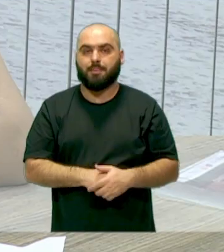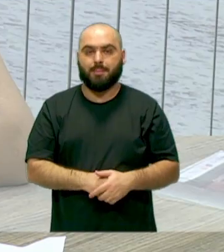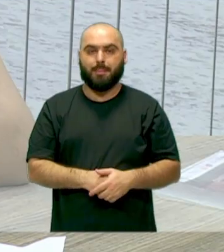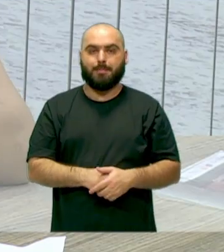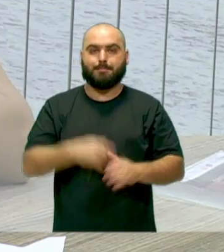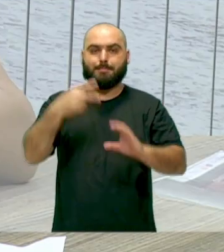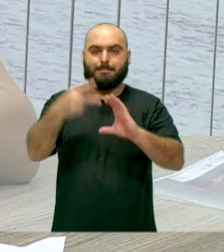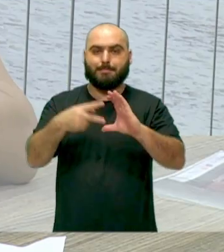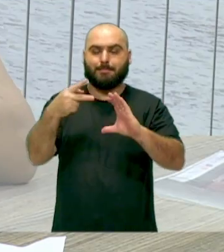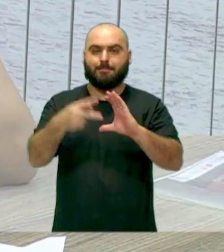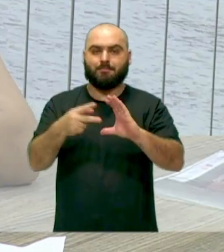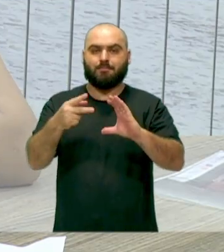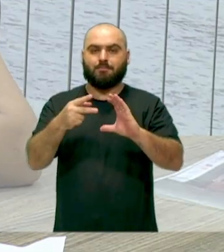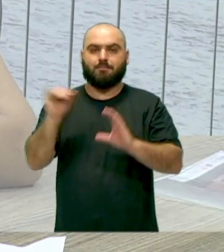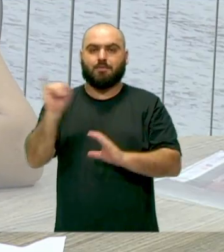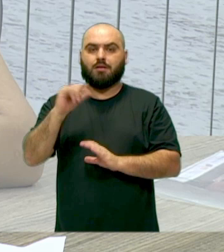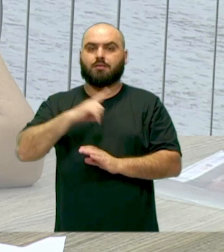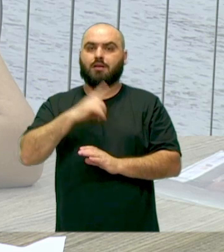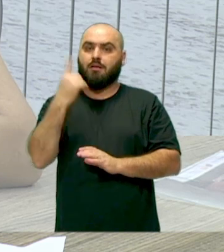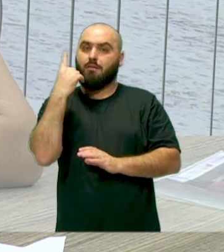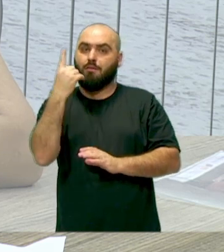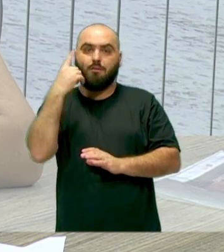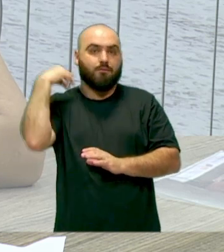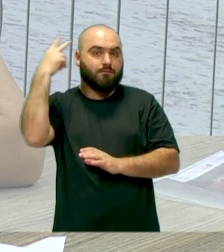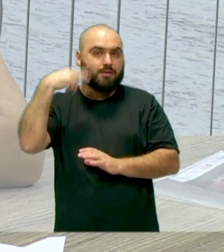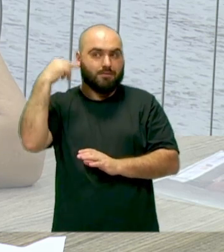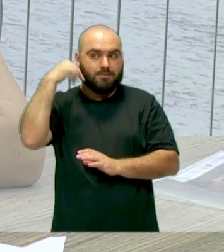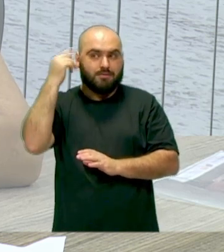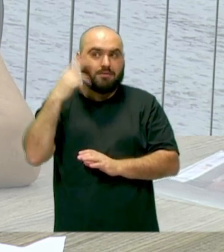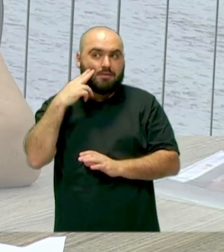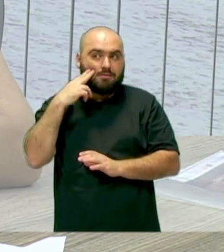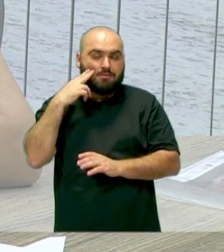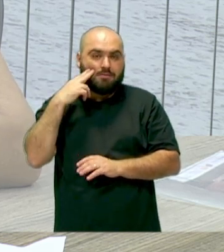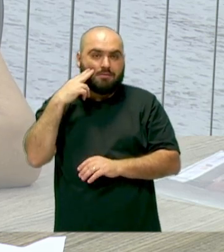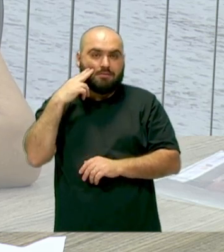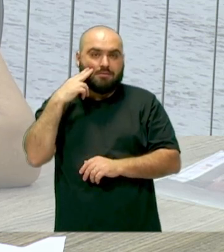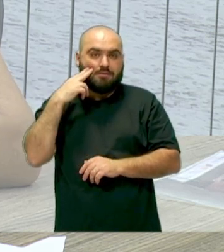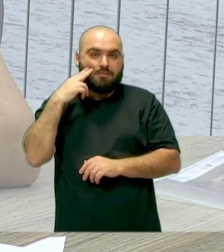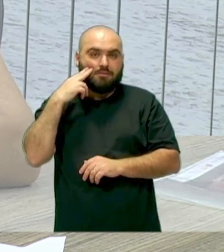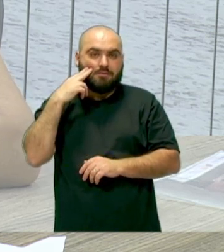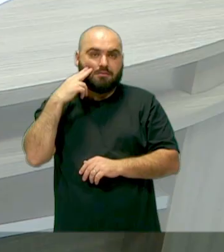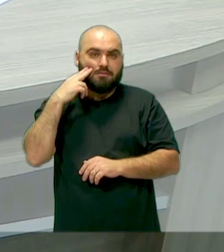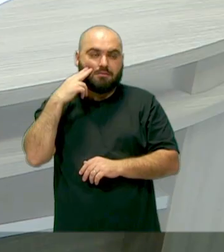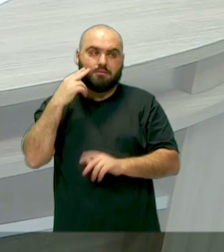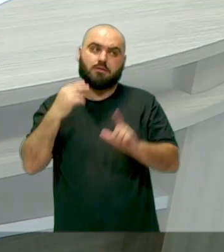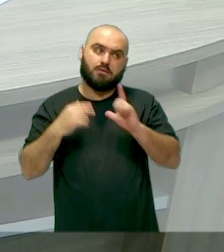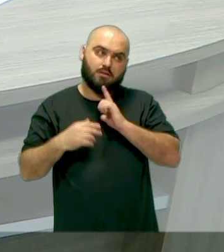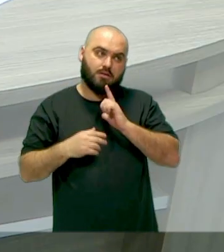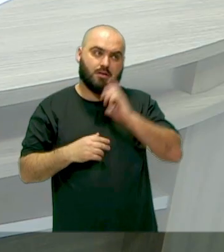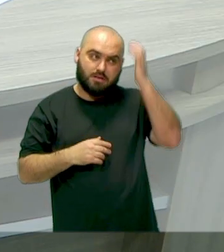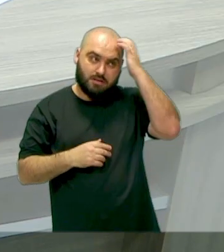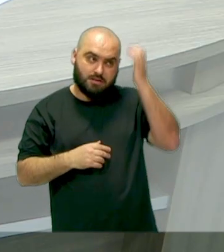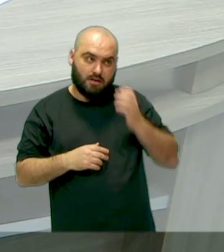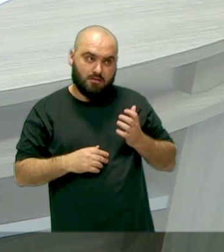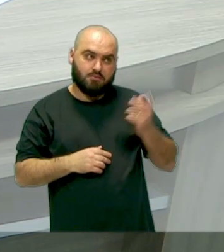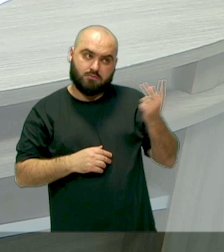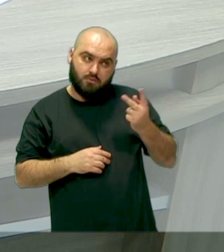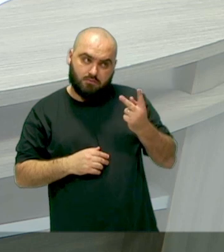Câmara de Vereadores, hoje estamos com um vereador negro, né? E tem também a